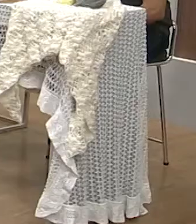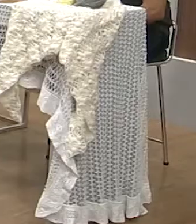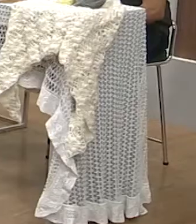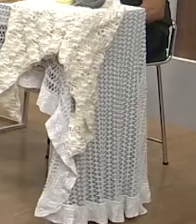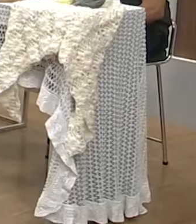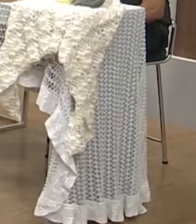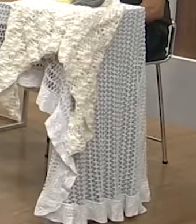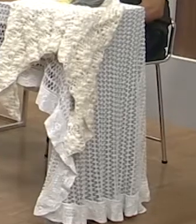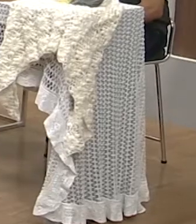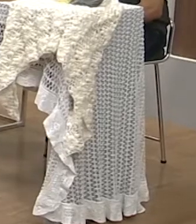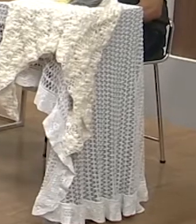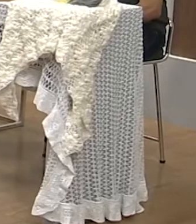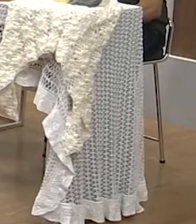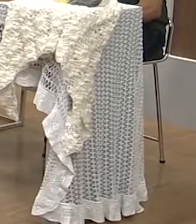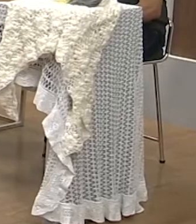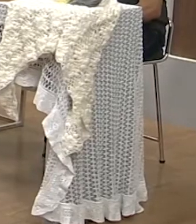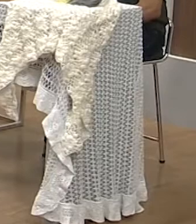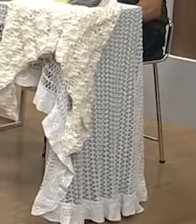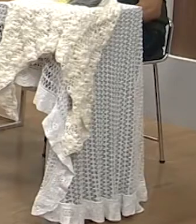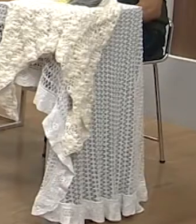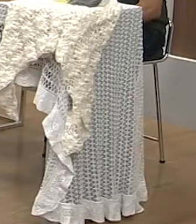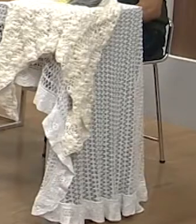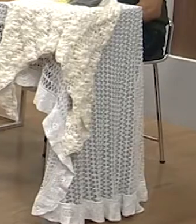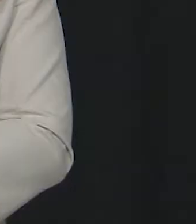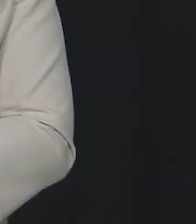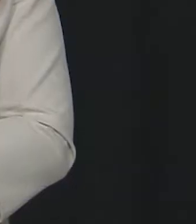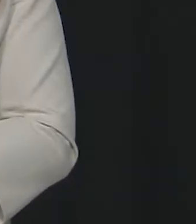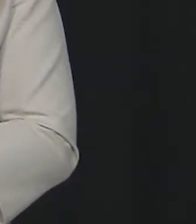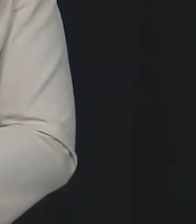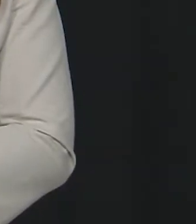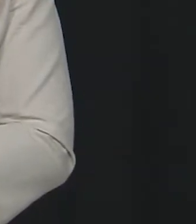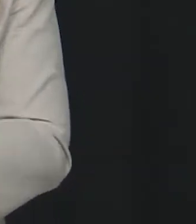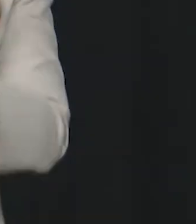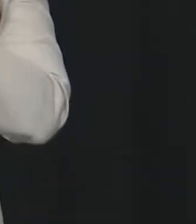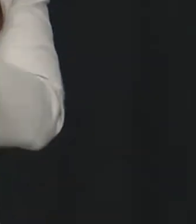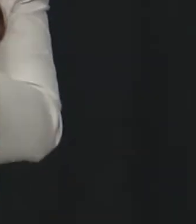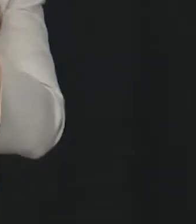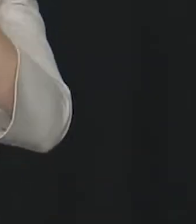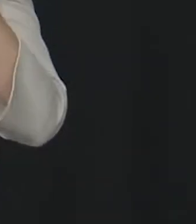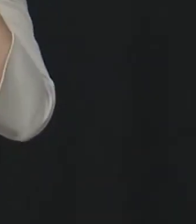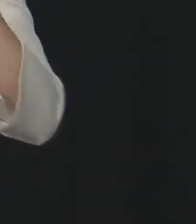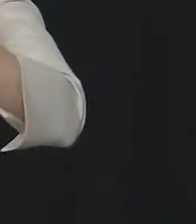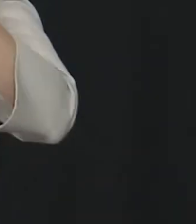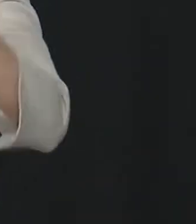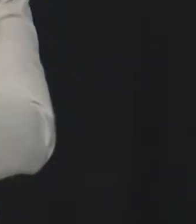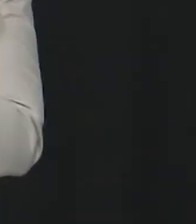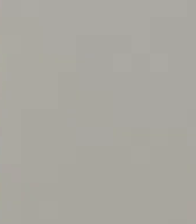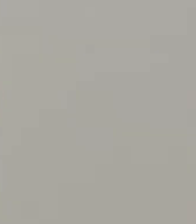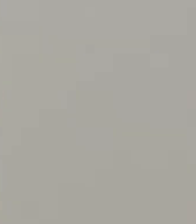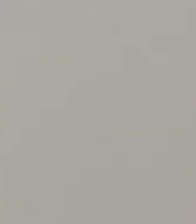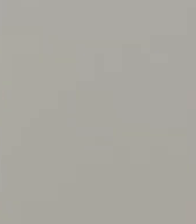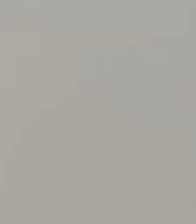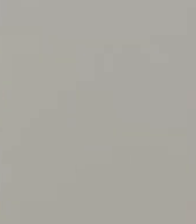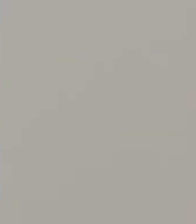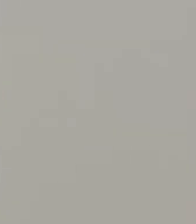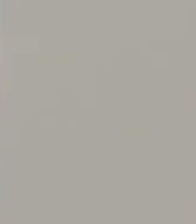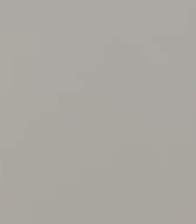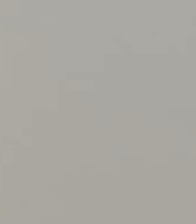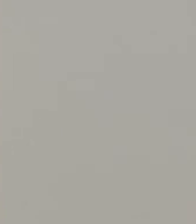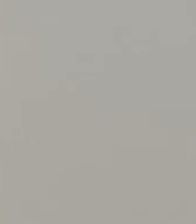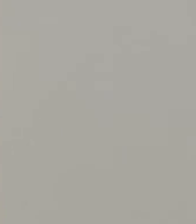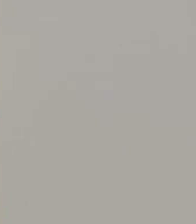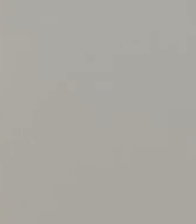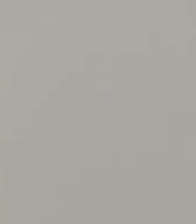nossa querida colega Rosane Lucas, fazendo ao vivo aqui para a gente a